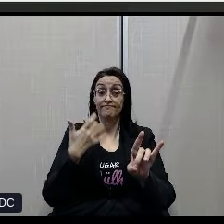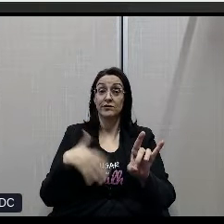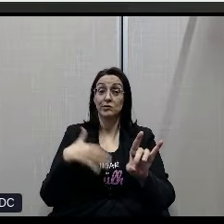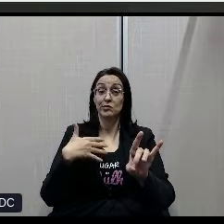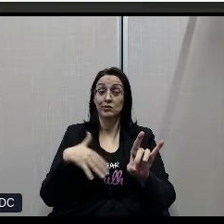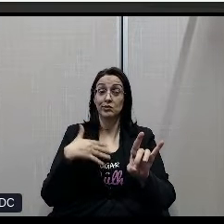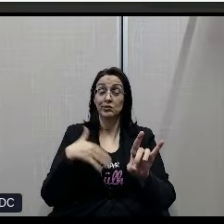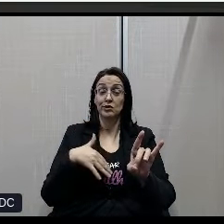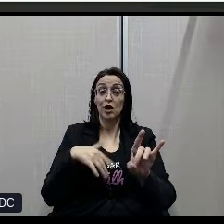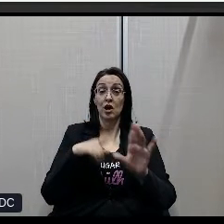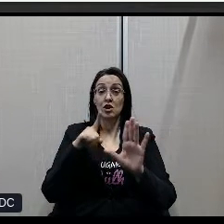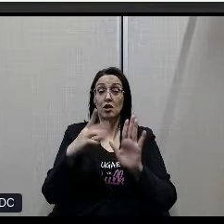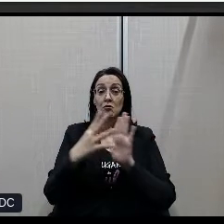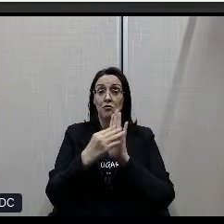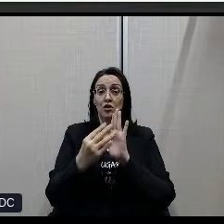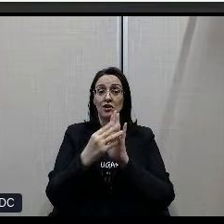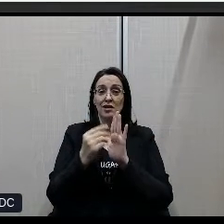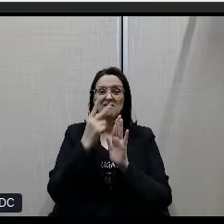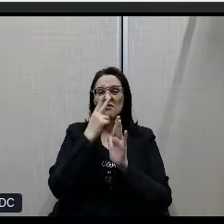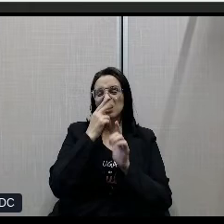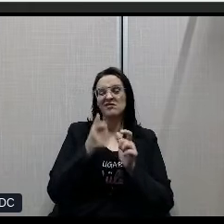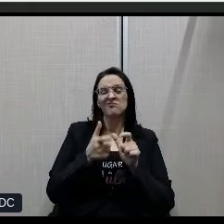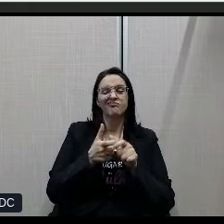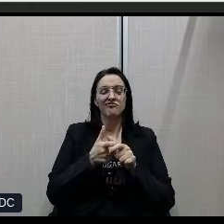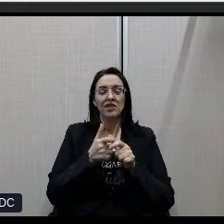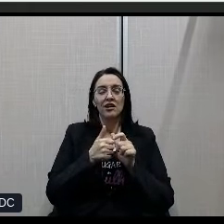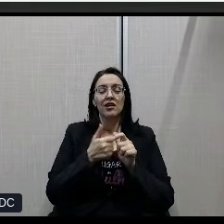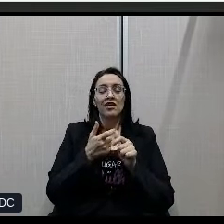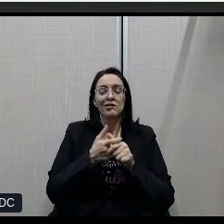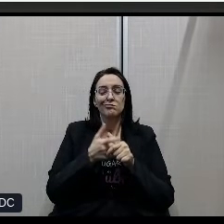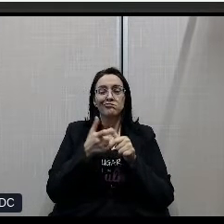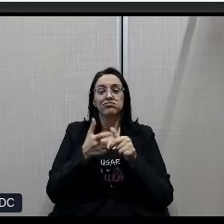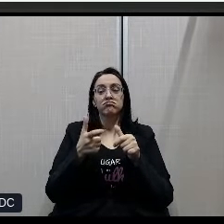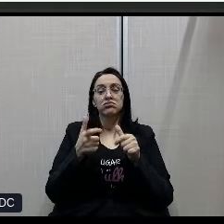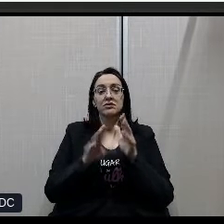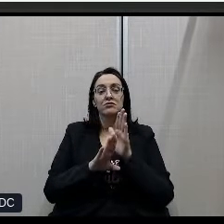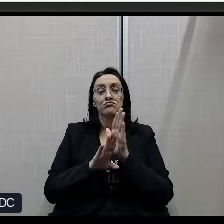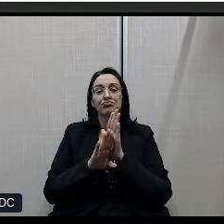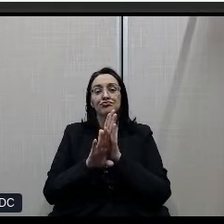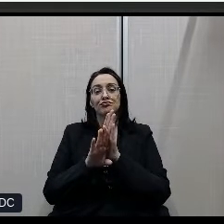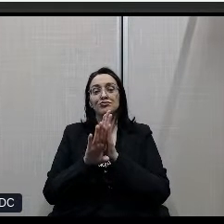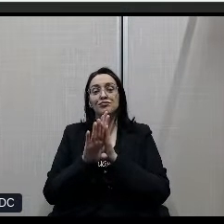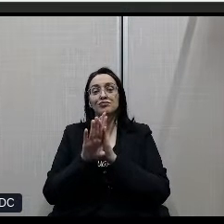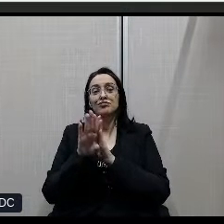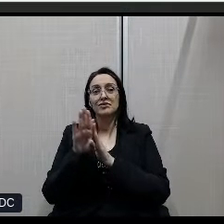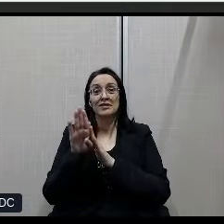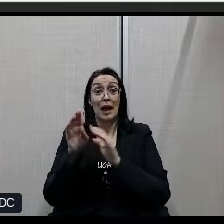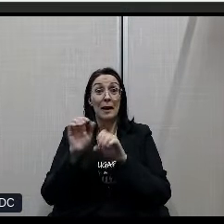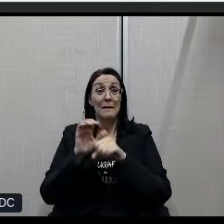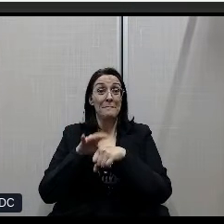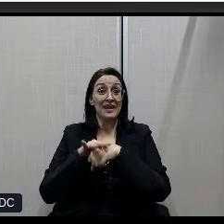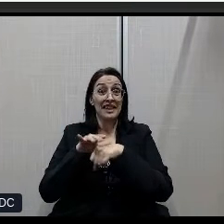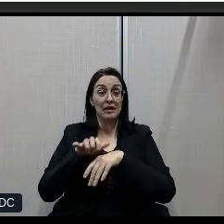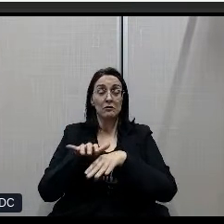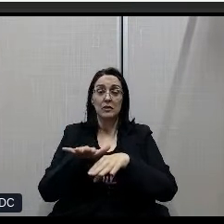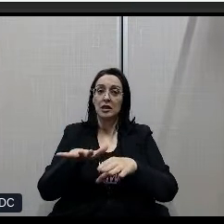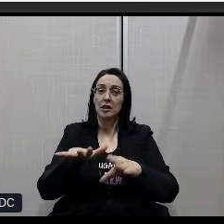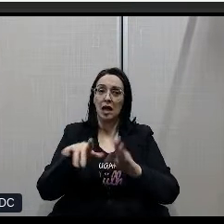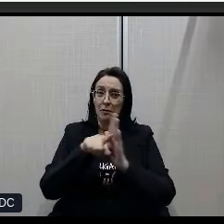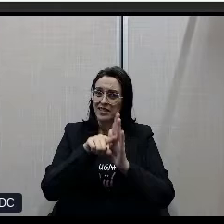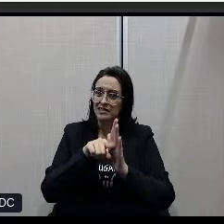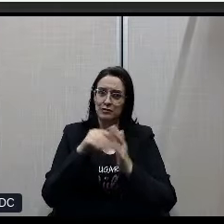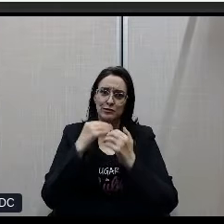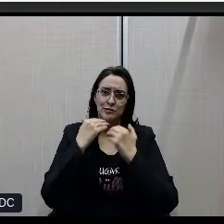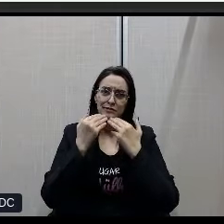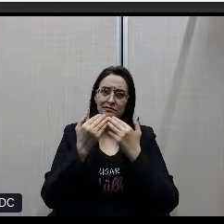É uma modalidade que estava até então crescendo, lembre-se, 2019, e com a pandemia, então, preciso nem pesquisar, então,